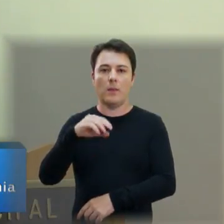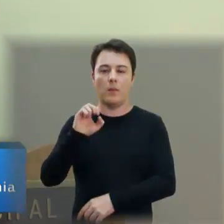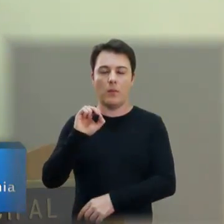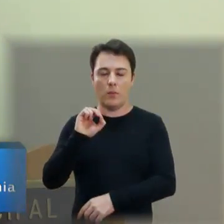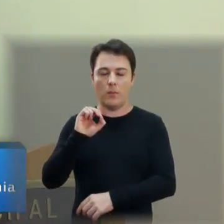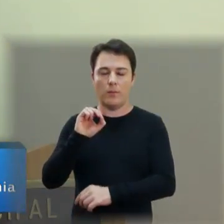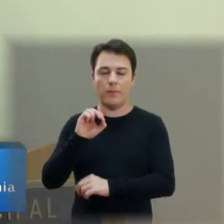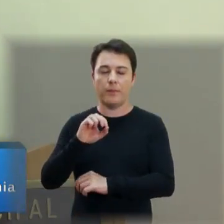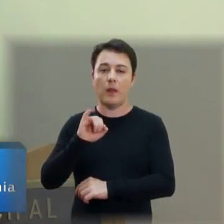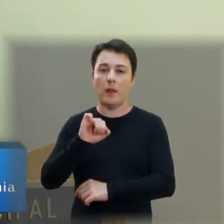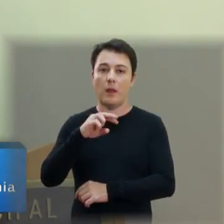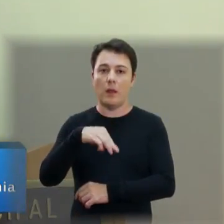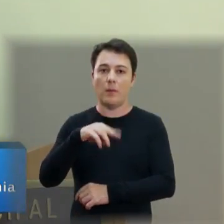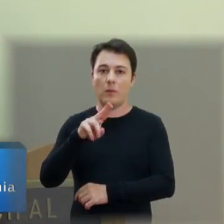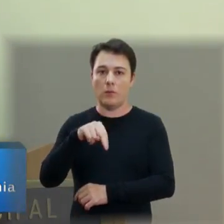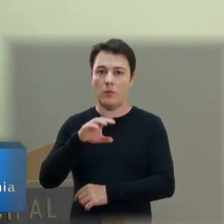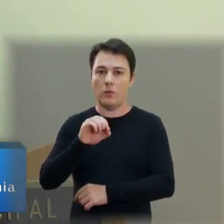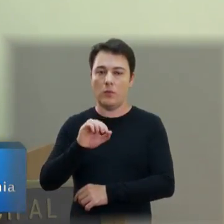imunofluorescente